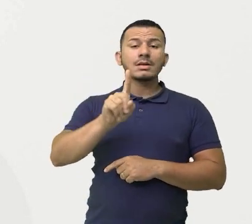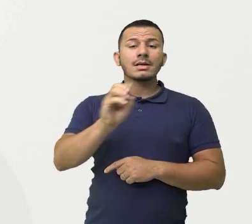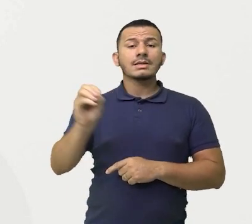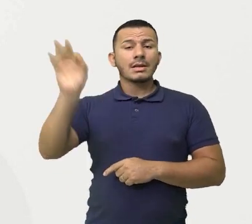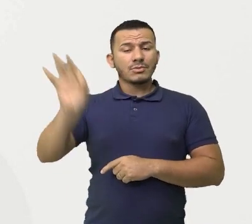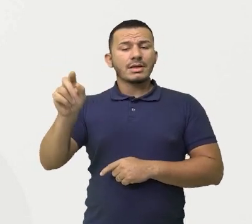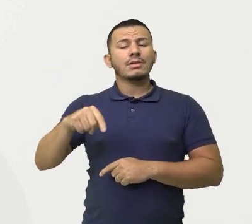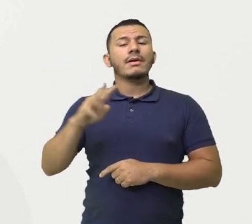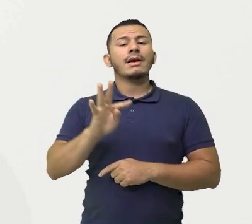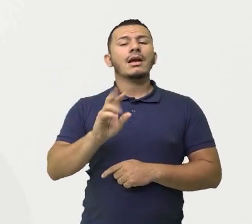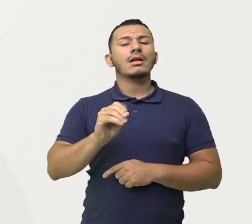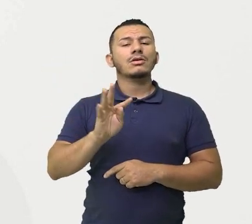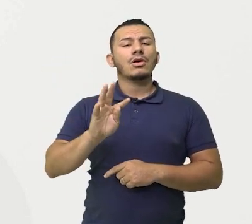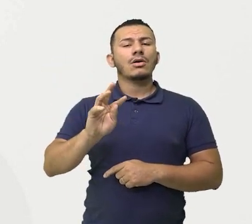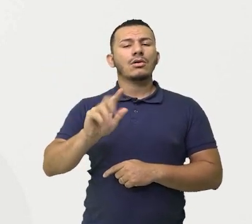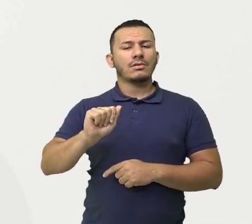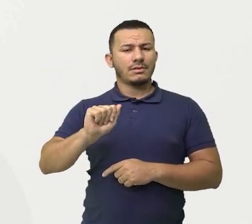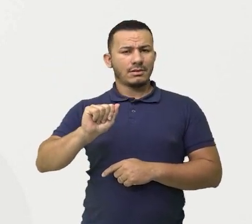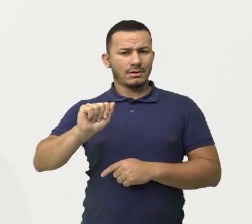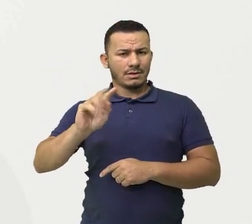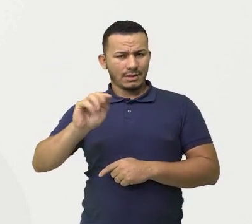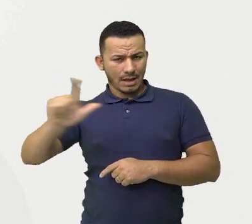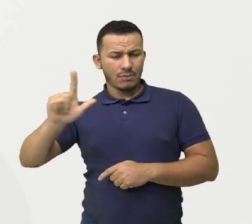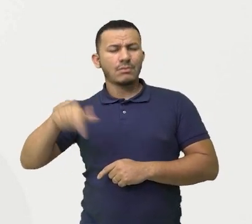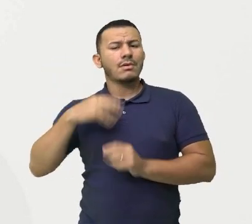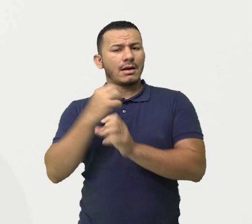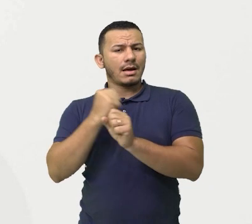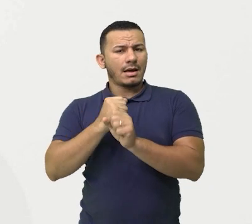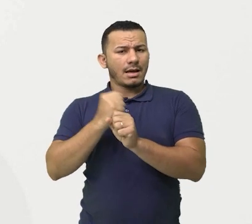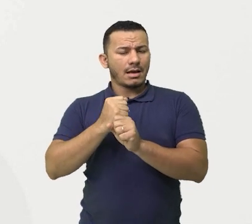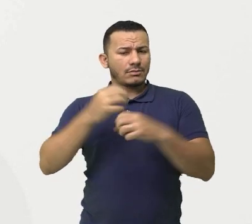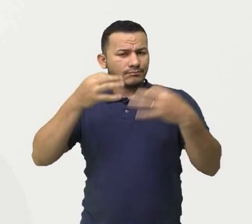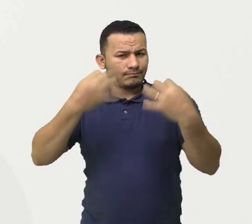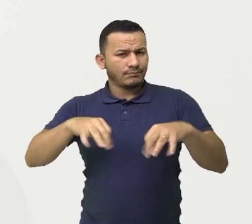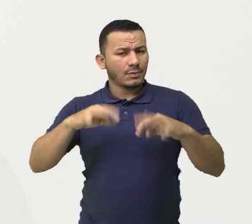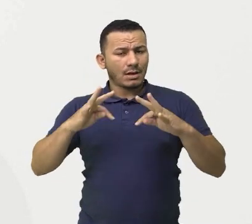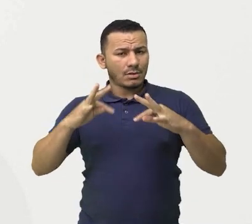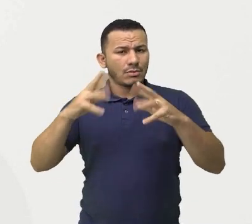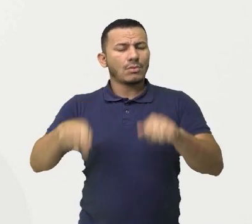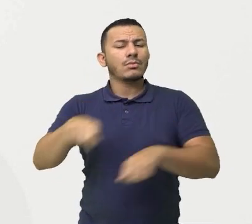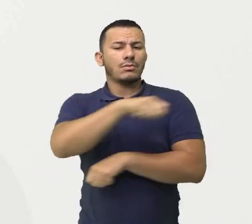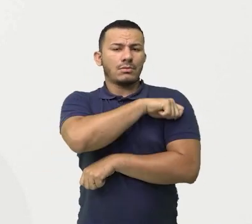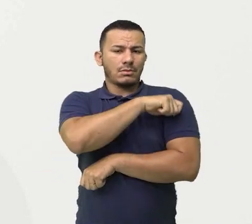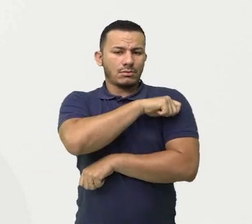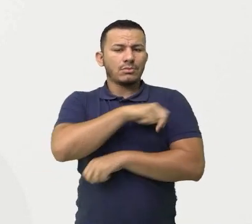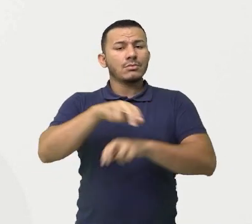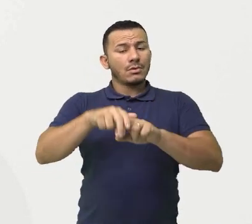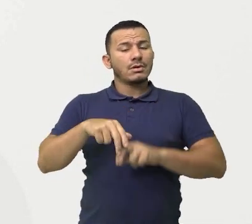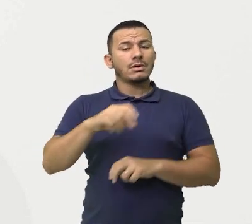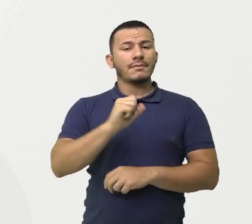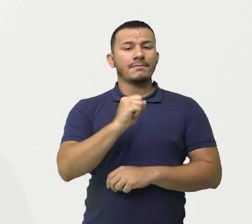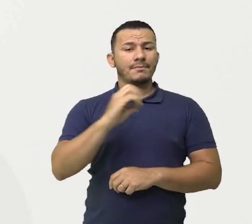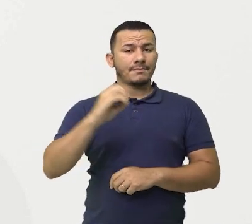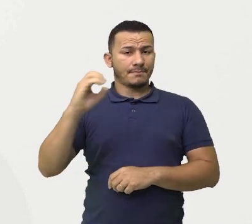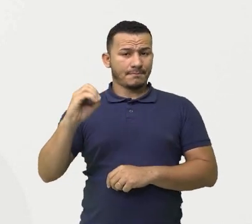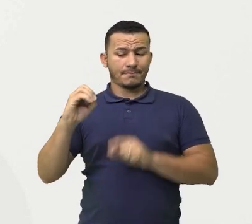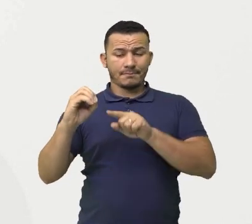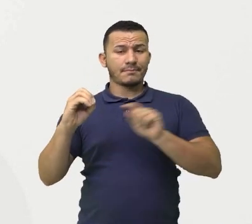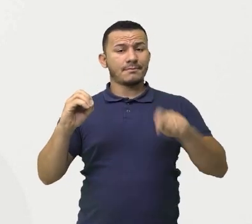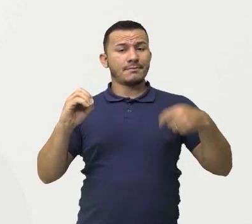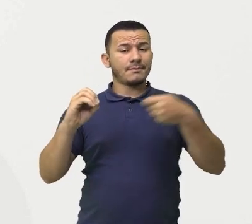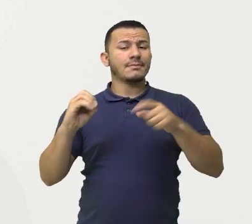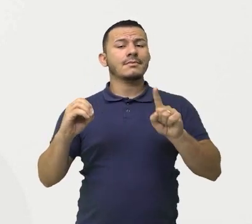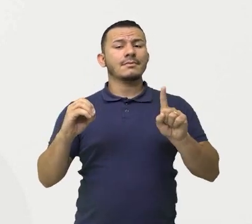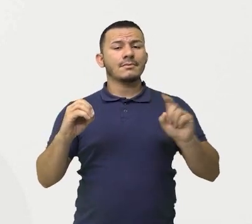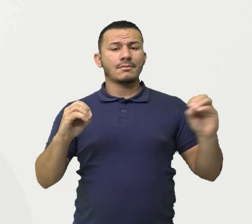sempre o total de alunos, beleza? Por isso, falamos aqui então, são 800 alunos, os 100%, porque no nosso problema